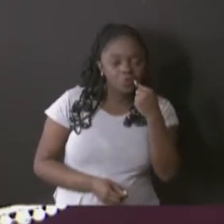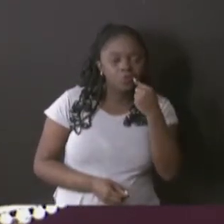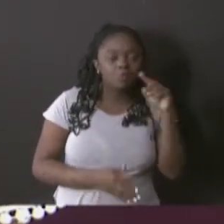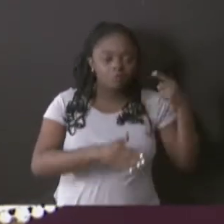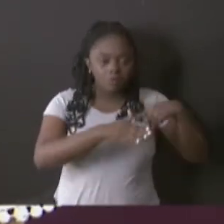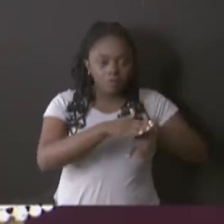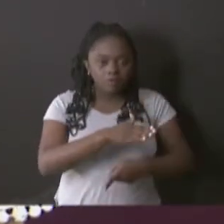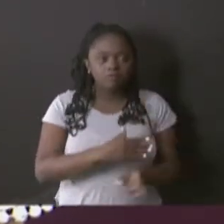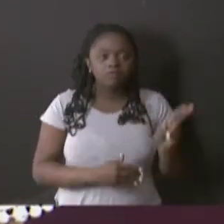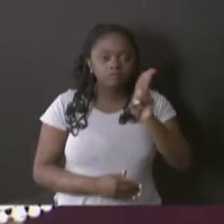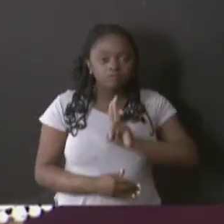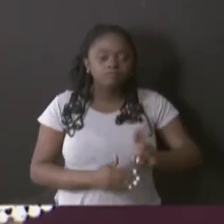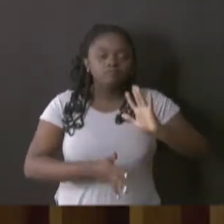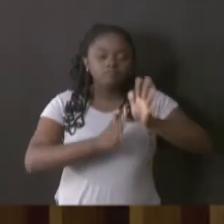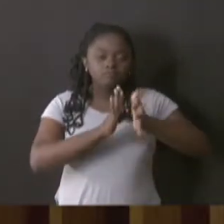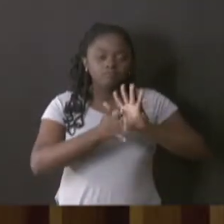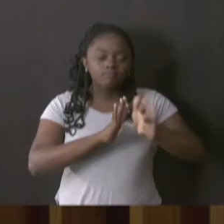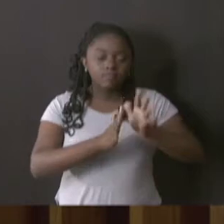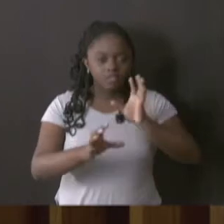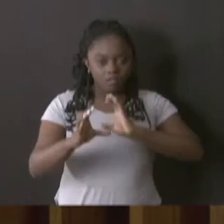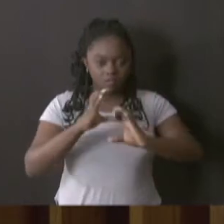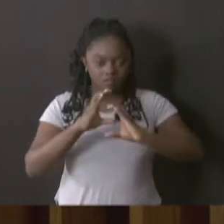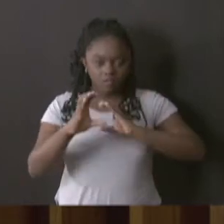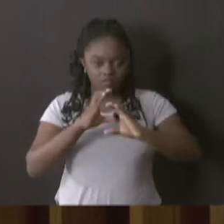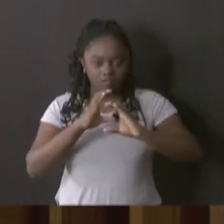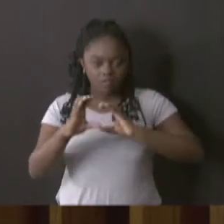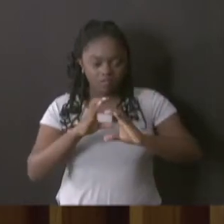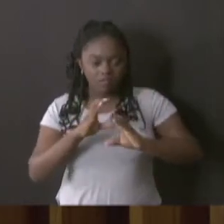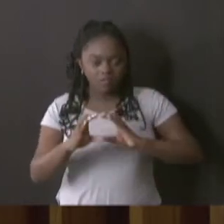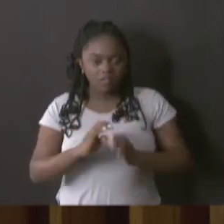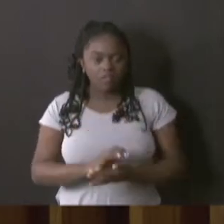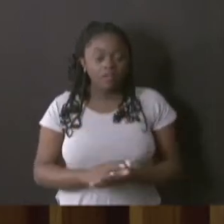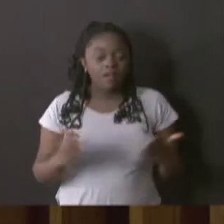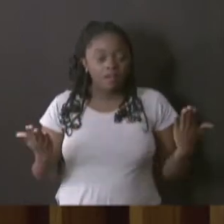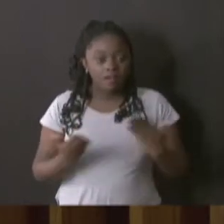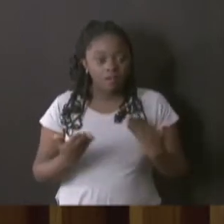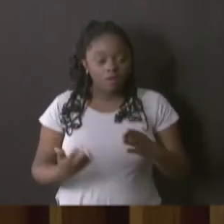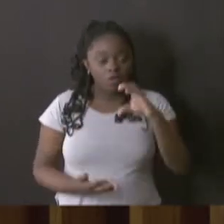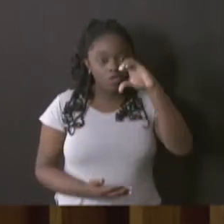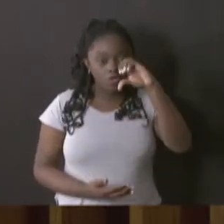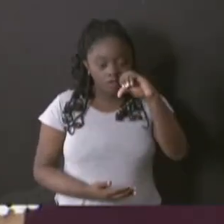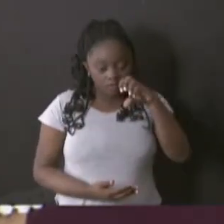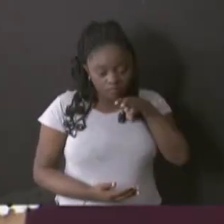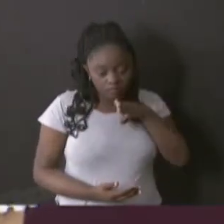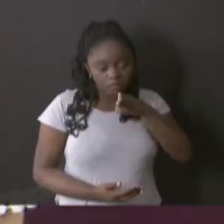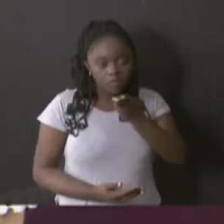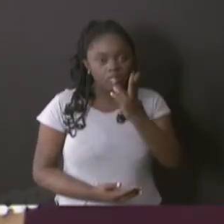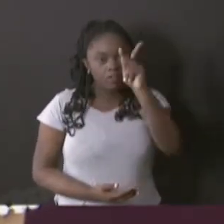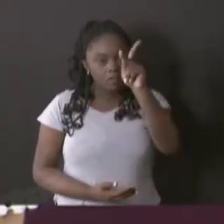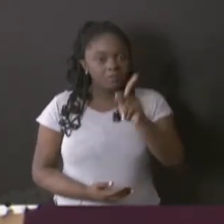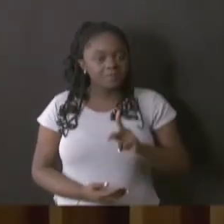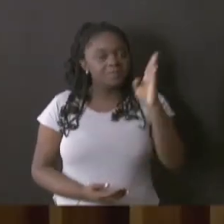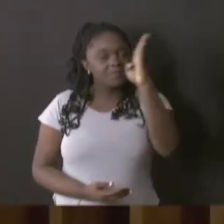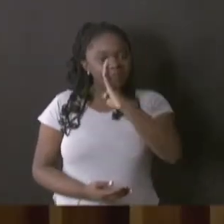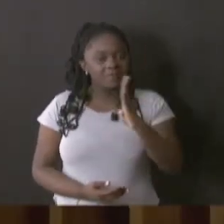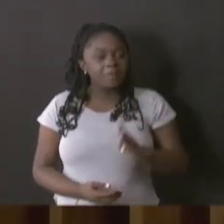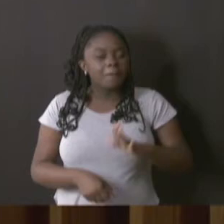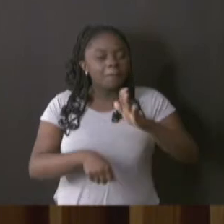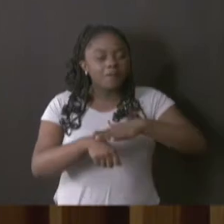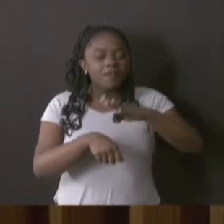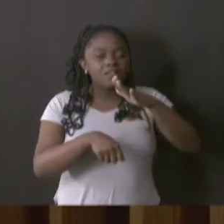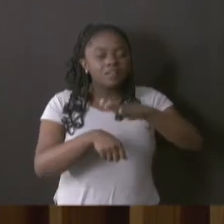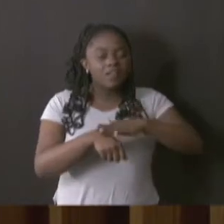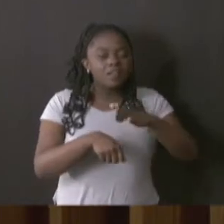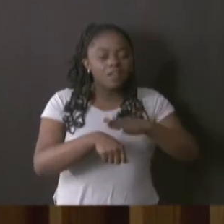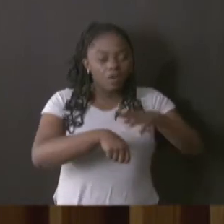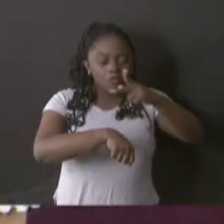comunicar. Estatisticamente, são mais de 1 milhão de pessoas, né? 9 milhões. Uau! No Brasil. É mais que a população de maioria